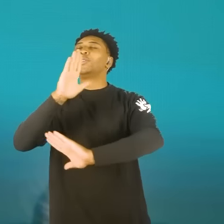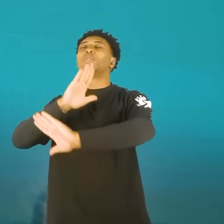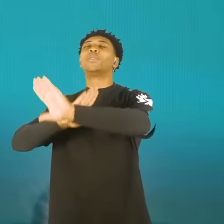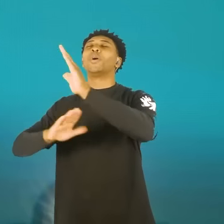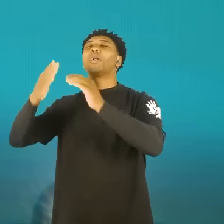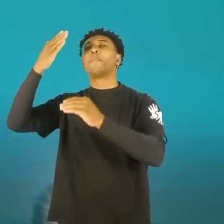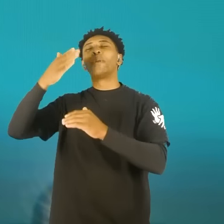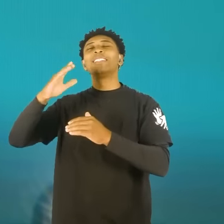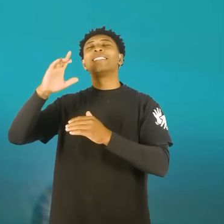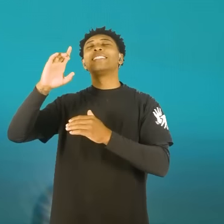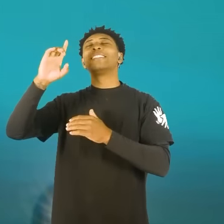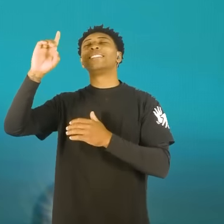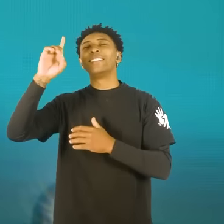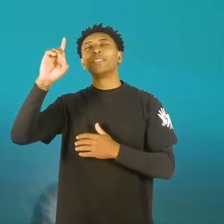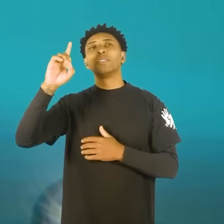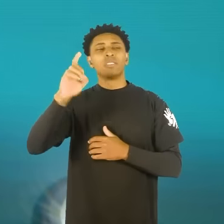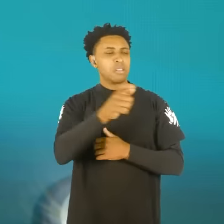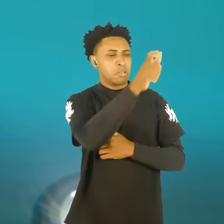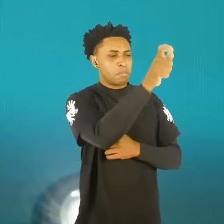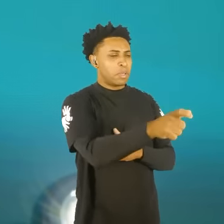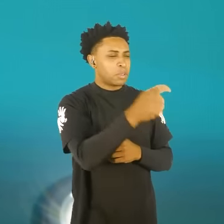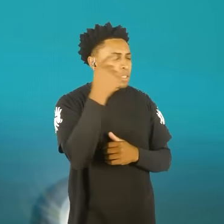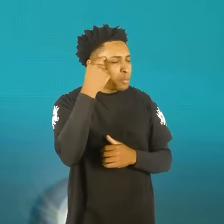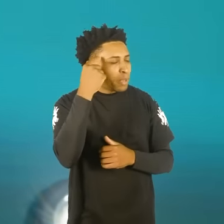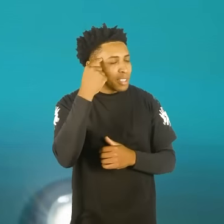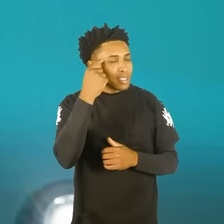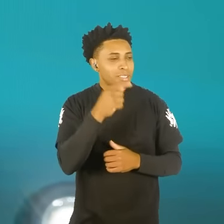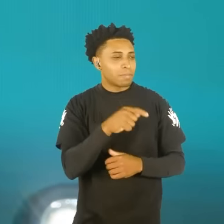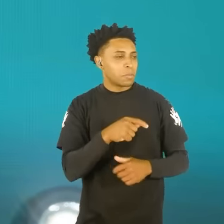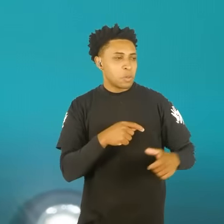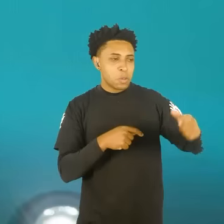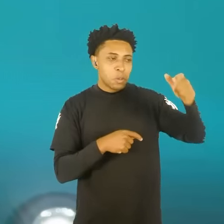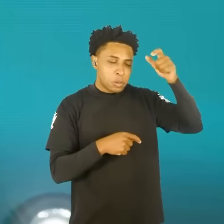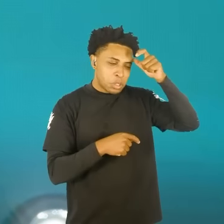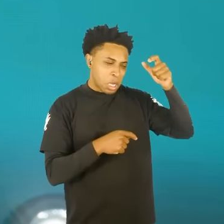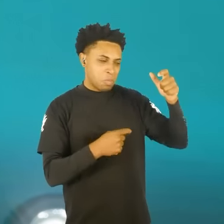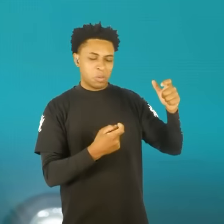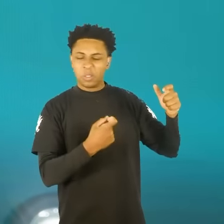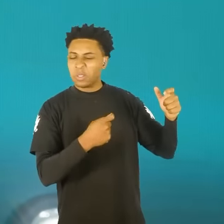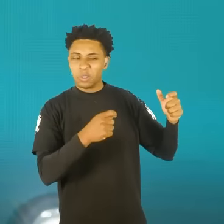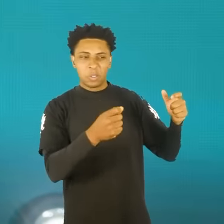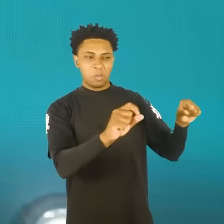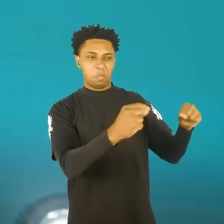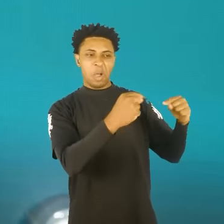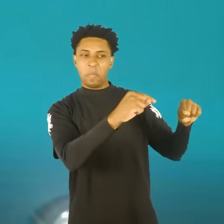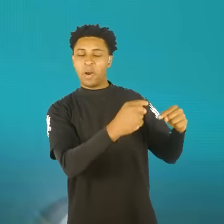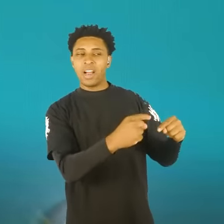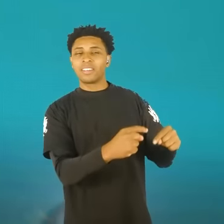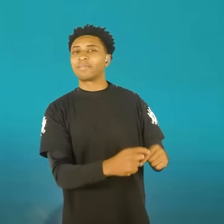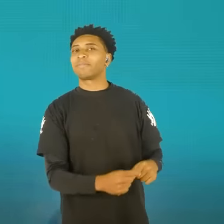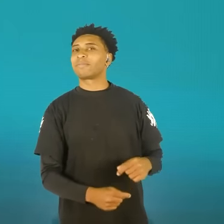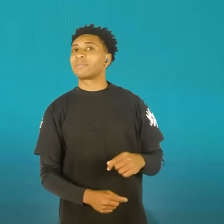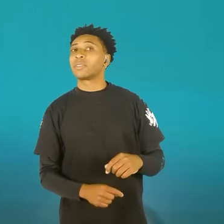do Altíssimo. Alguns pensam que você é odiado porque você, pelos seus bens tolos, Satanás não quer nem